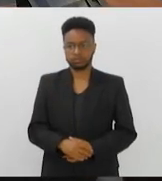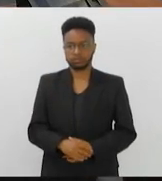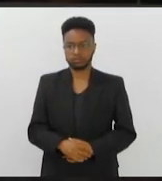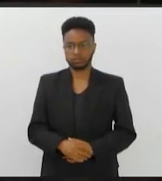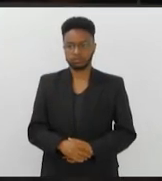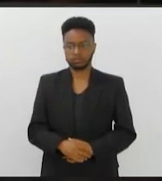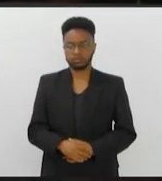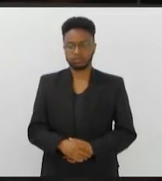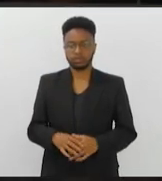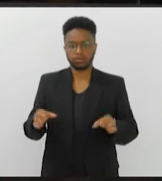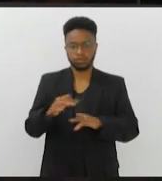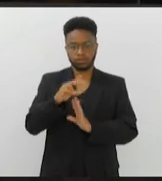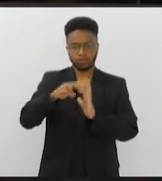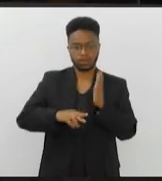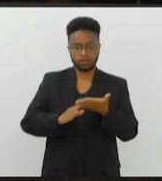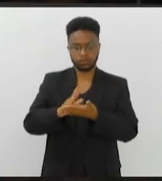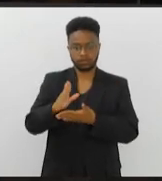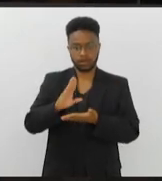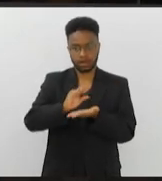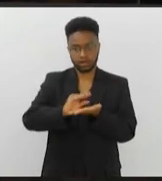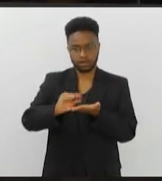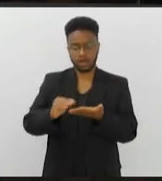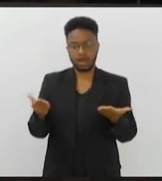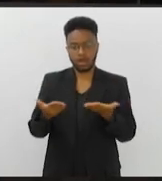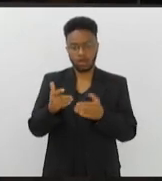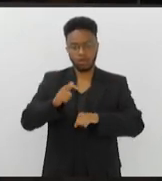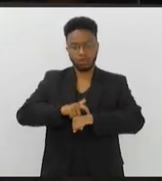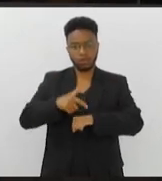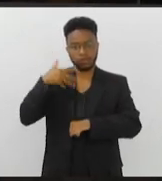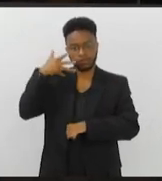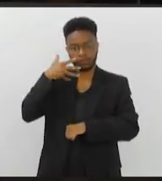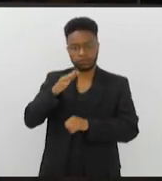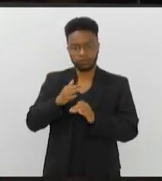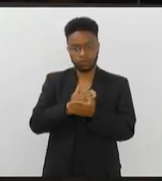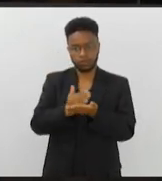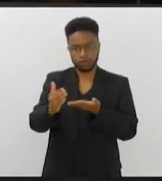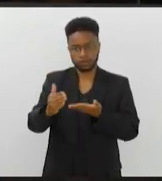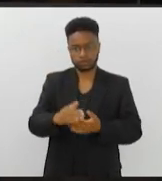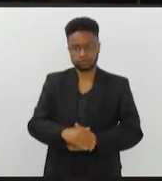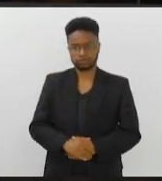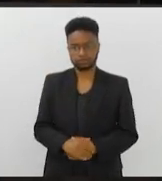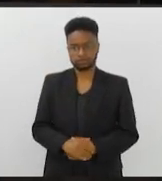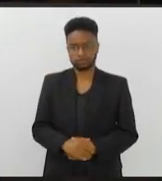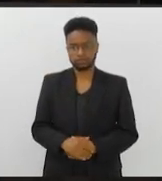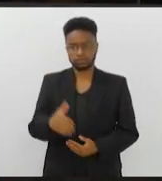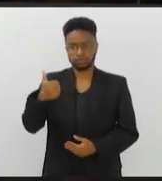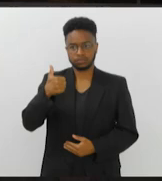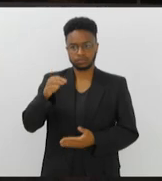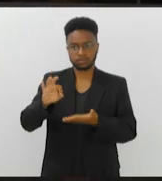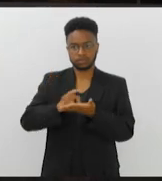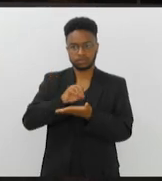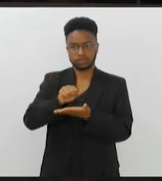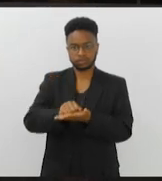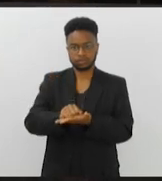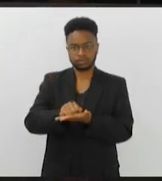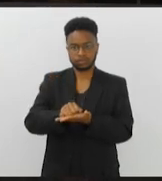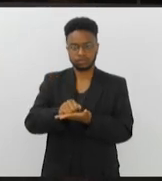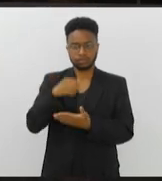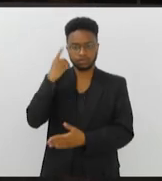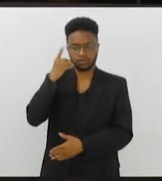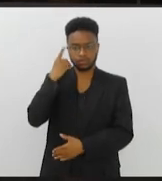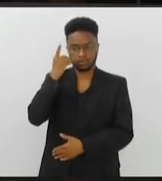Lida e aprovada a ata, passa seu expediente. Primeiro orador inscrito,